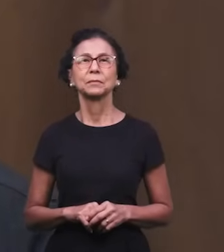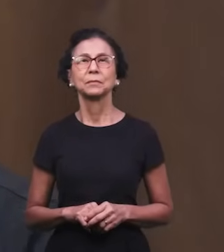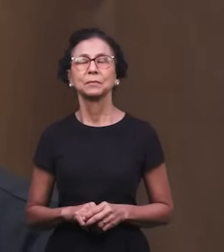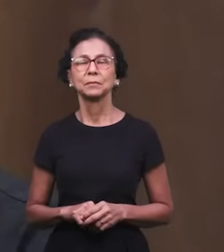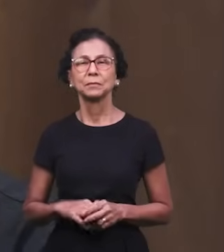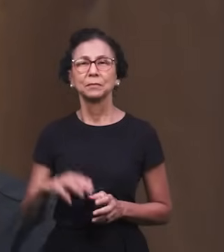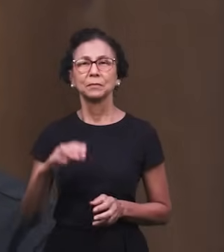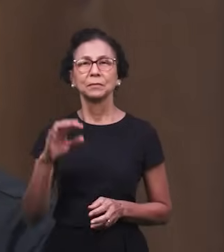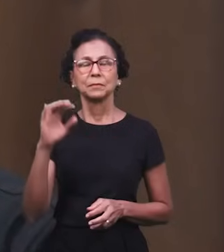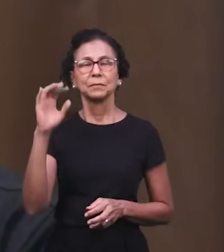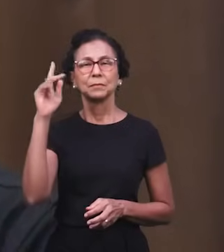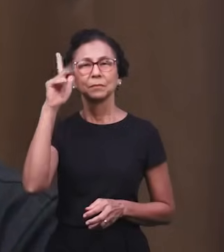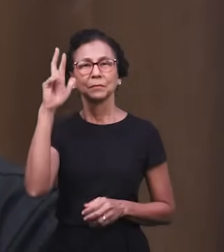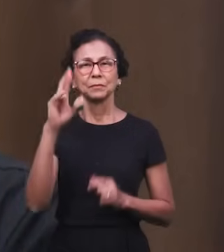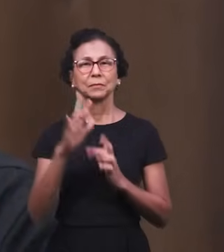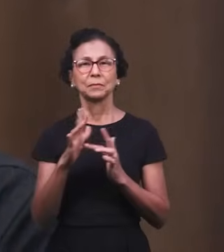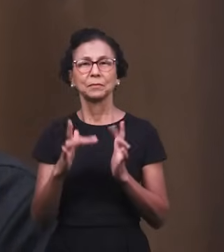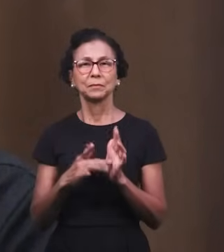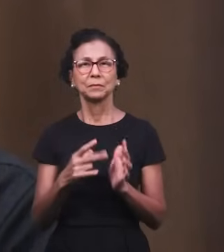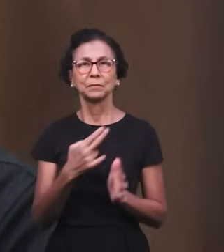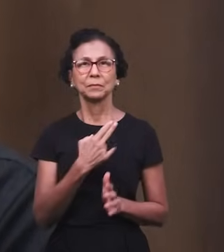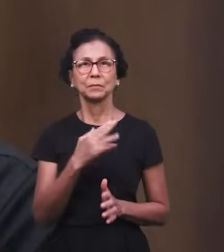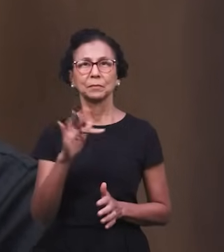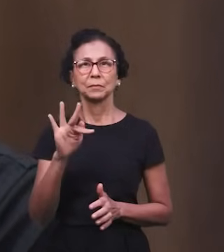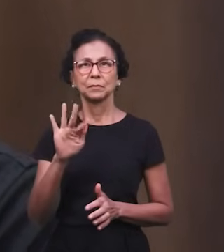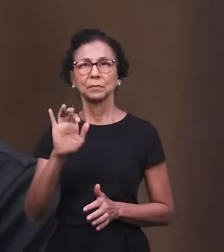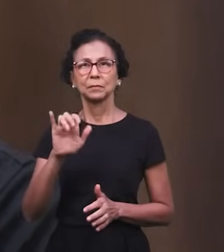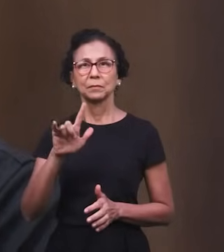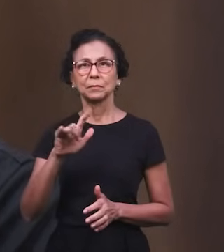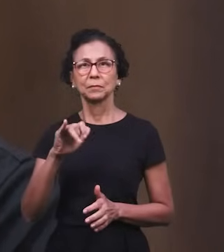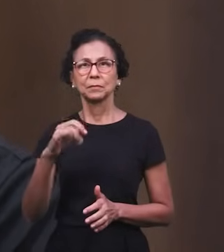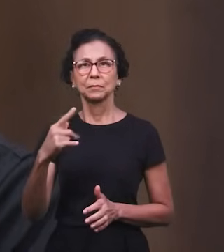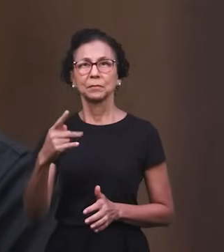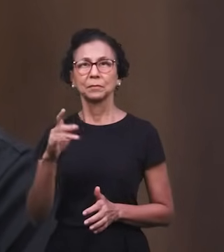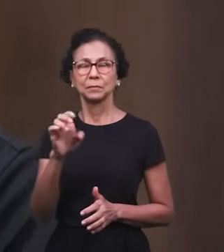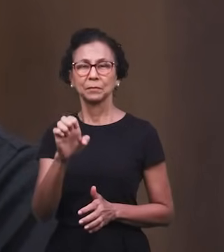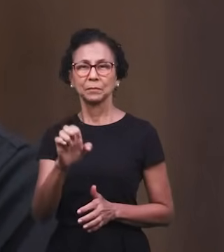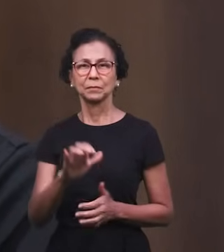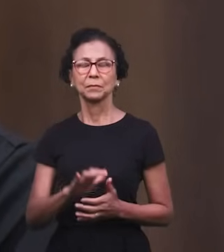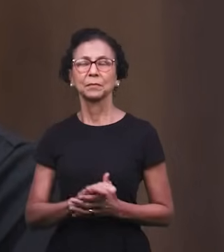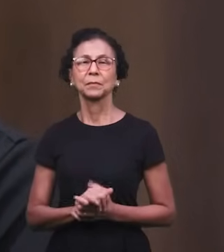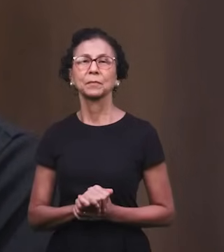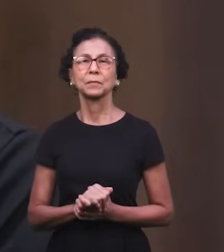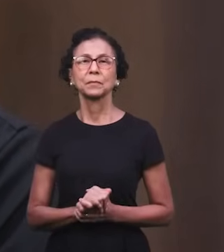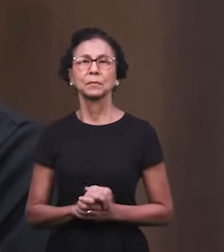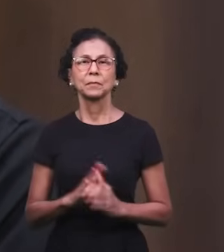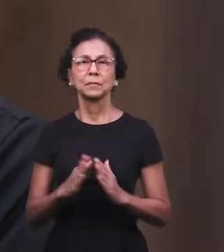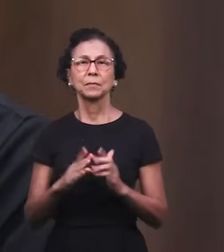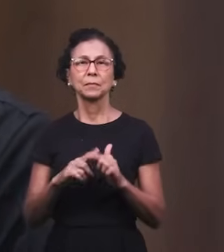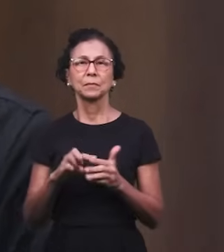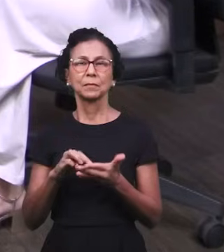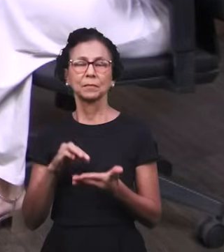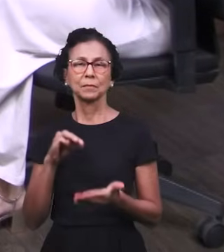minha pergunta é, pastor, qual a relação do Natal com o arrebatamento da igreja?